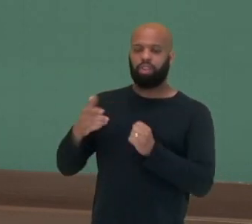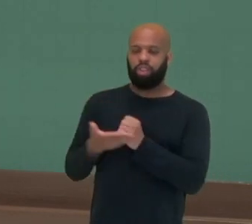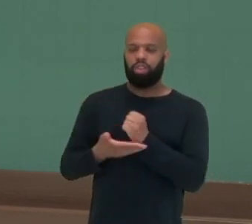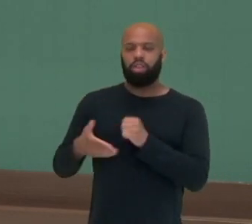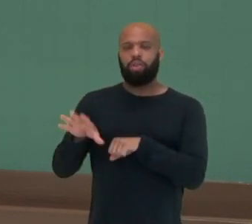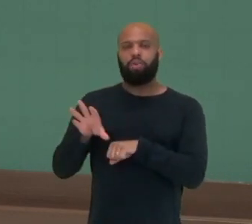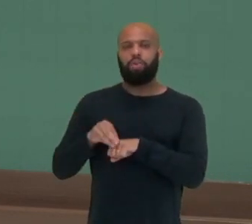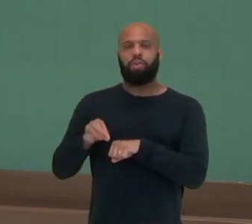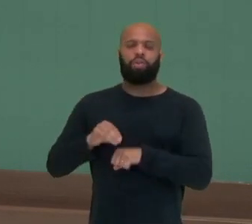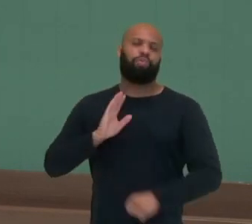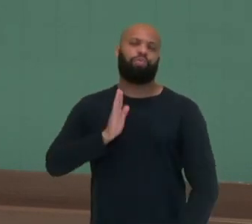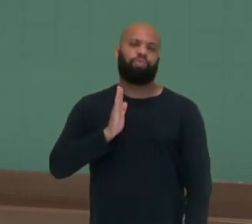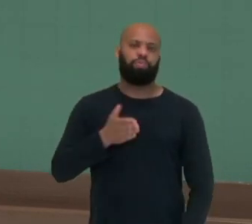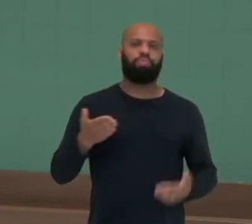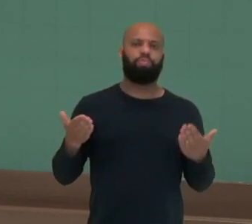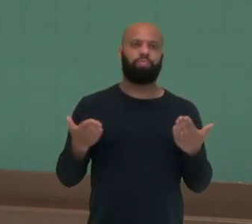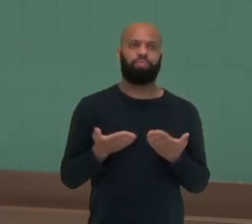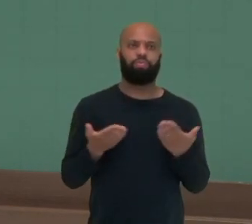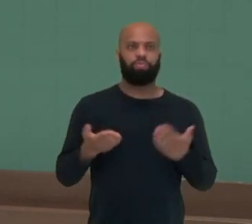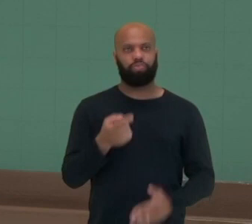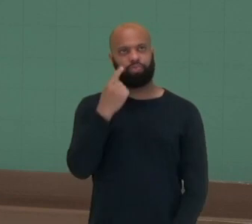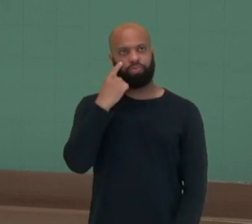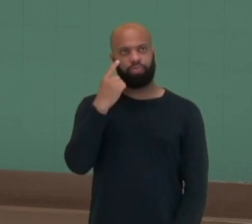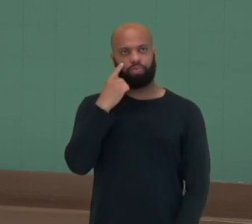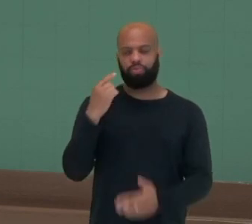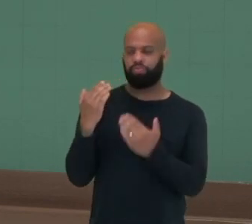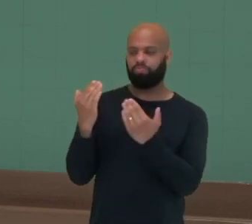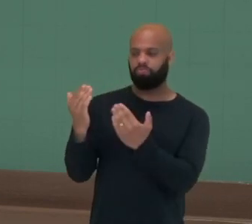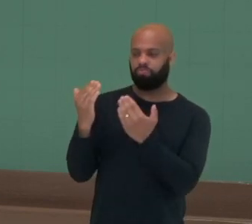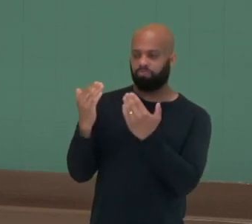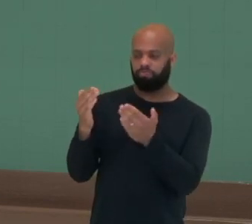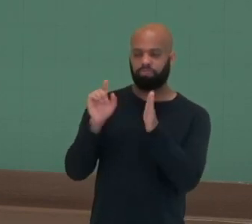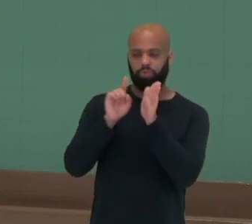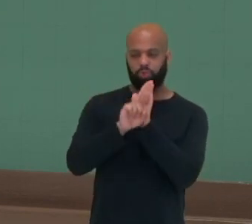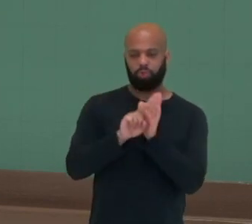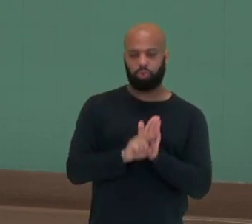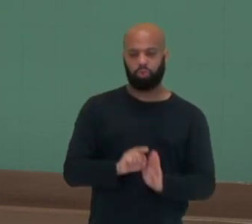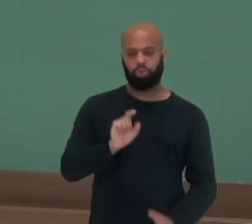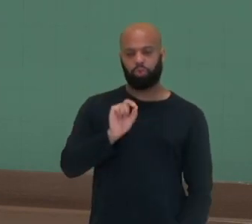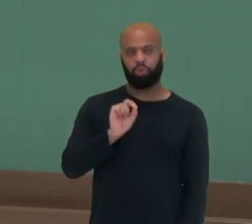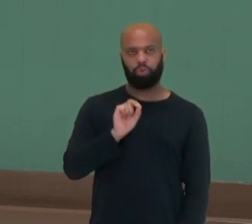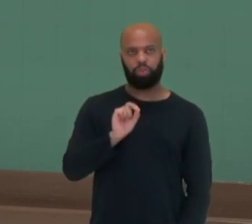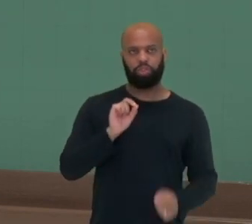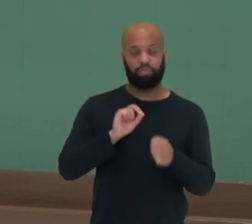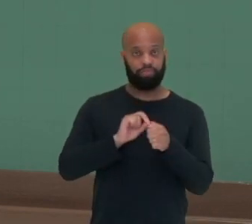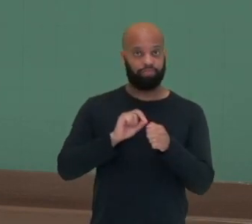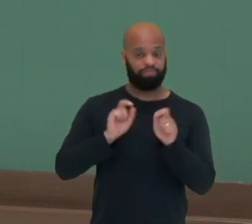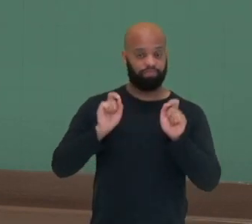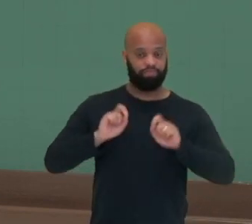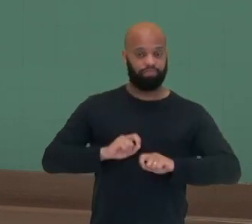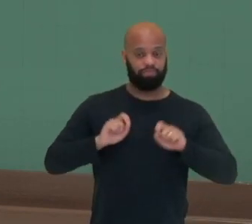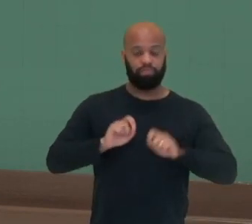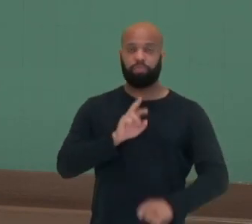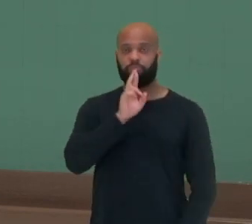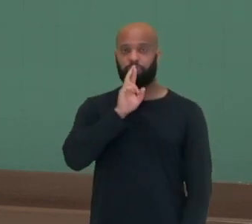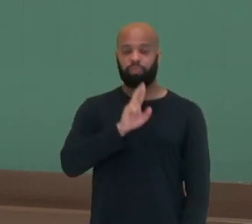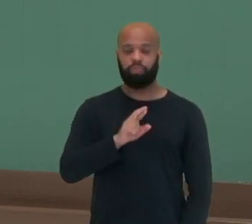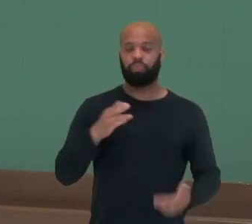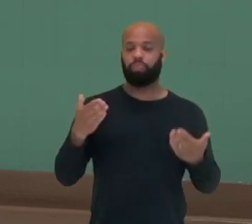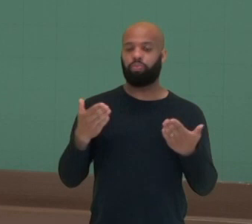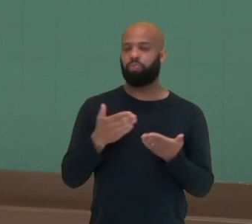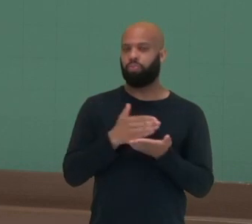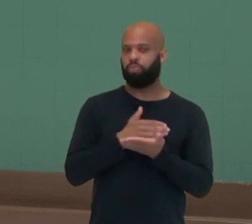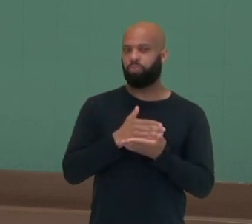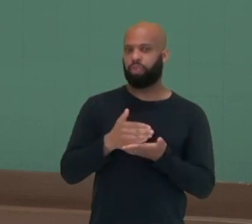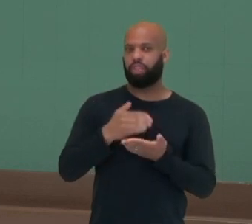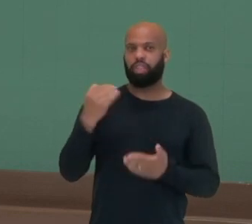gente já tem prévio. Então vamos lá questionar dessas questões o que a gente vai poder responder. Para começar, é